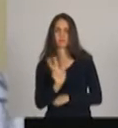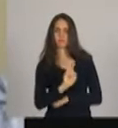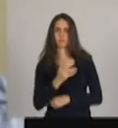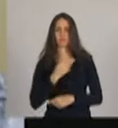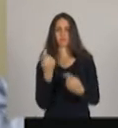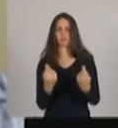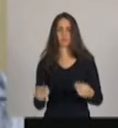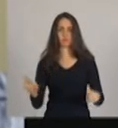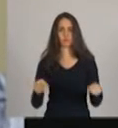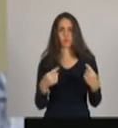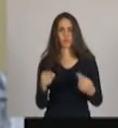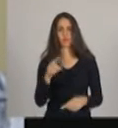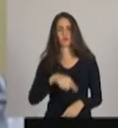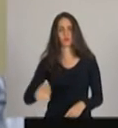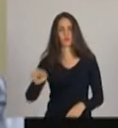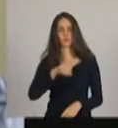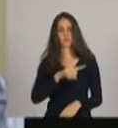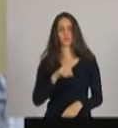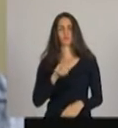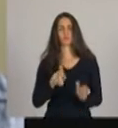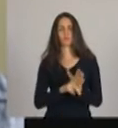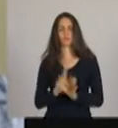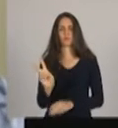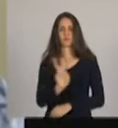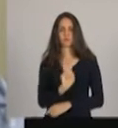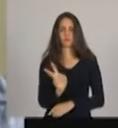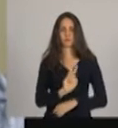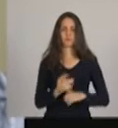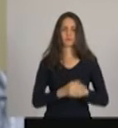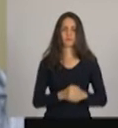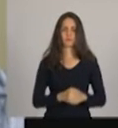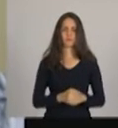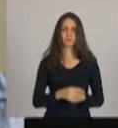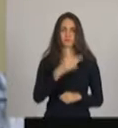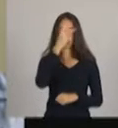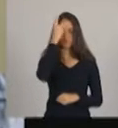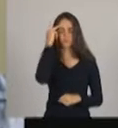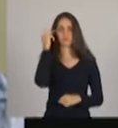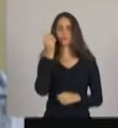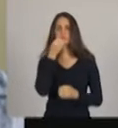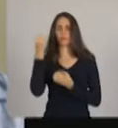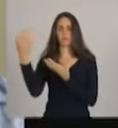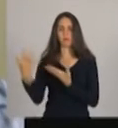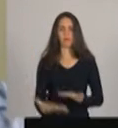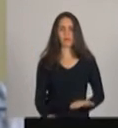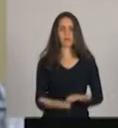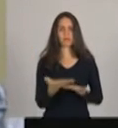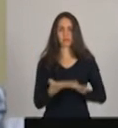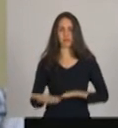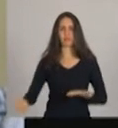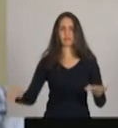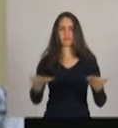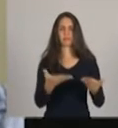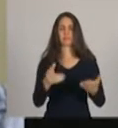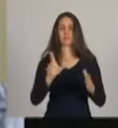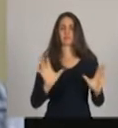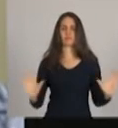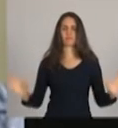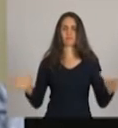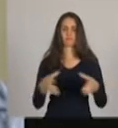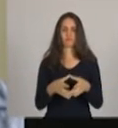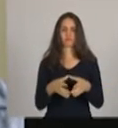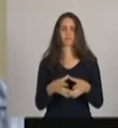diz o hino do nosso município de Vila Velha. Então, todas as pessoas são bem-vindas. E é um povo que se formou